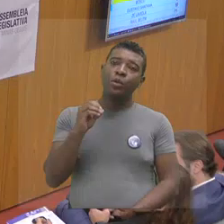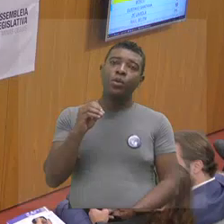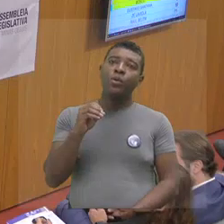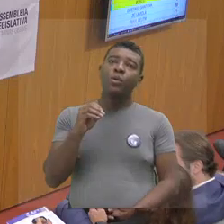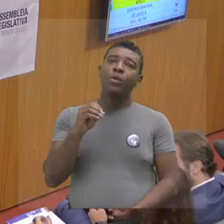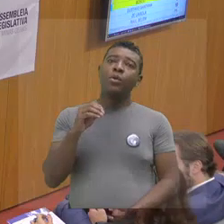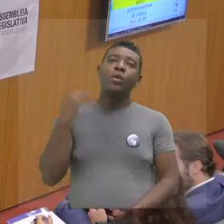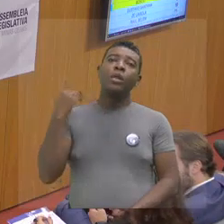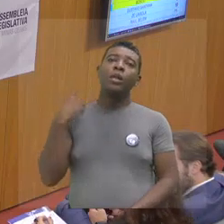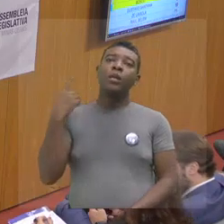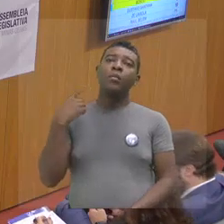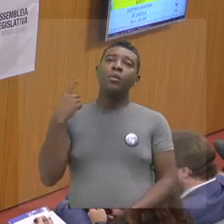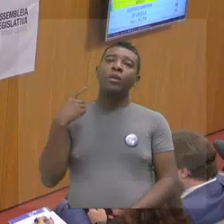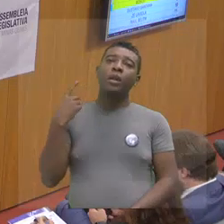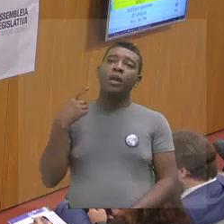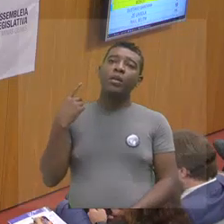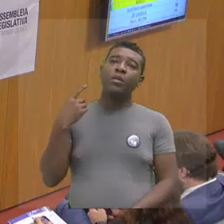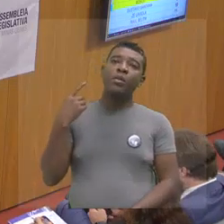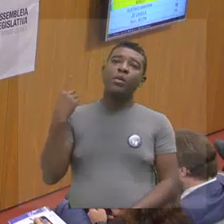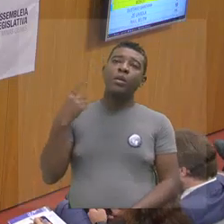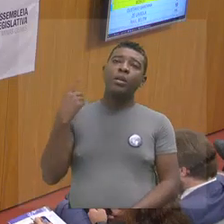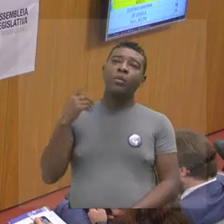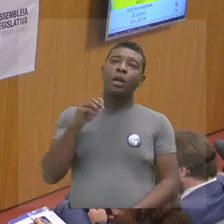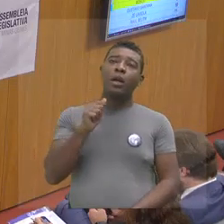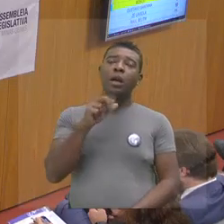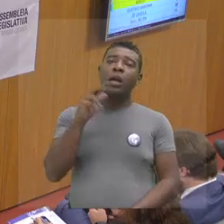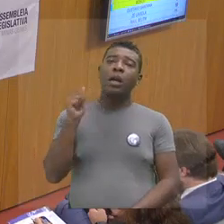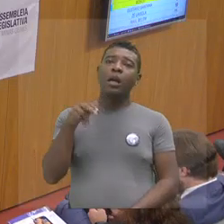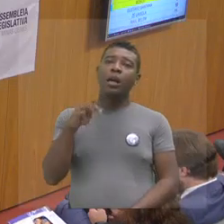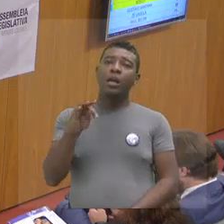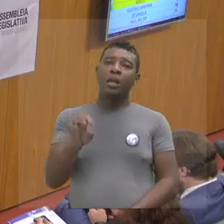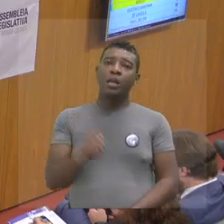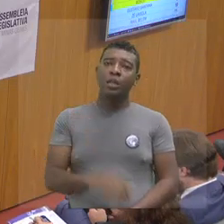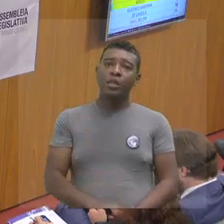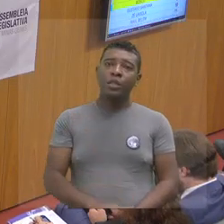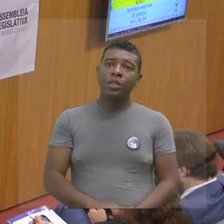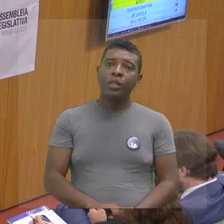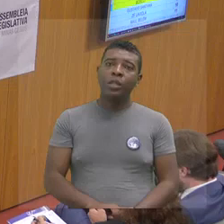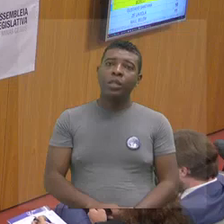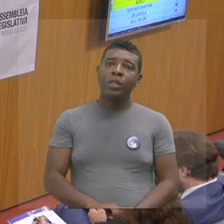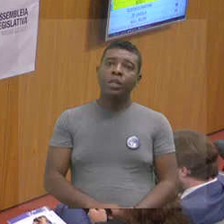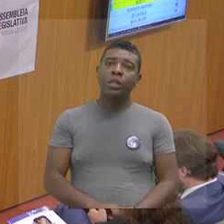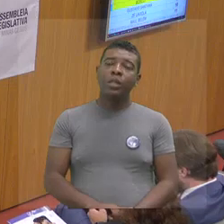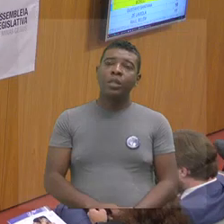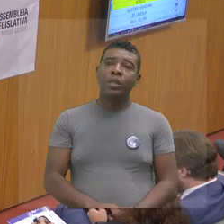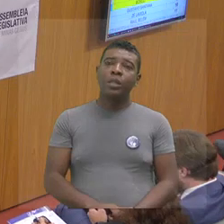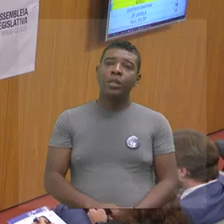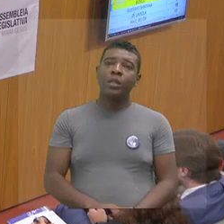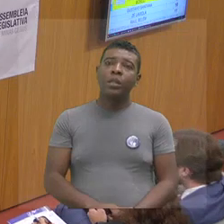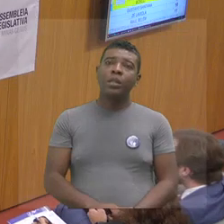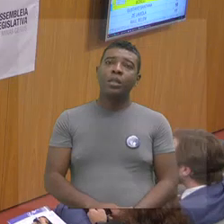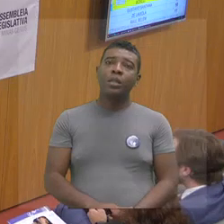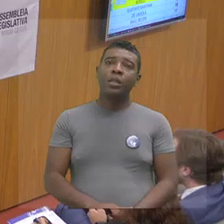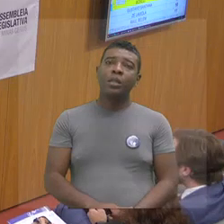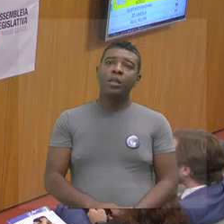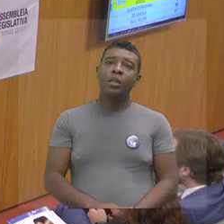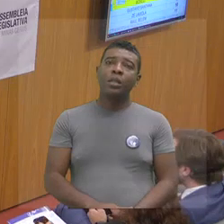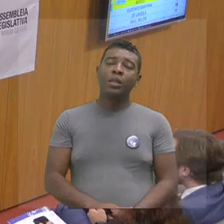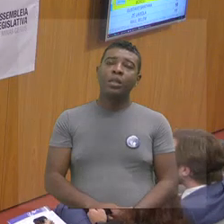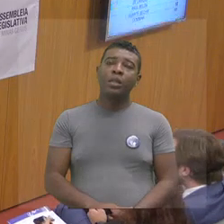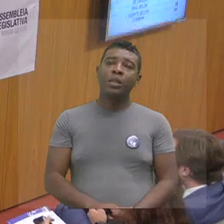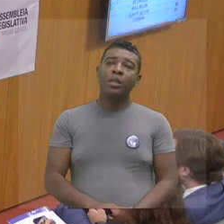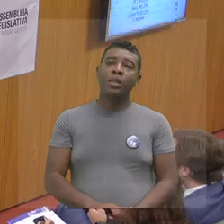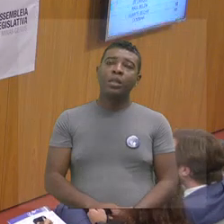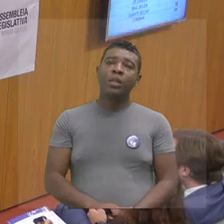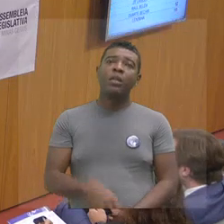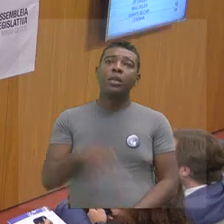Deputado com a palavra Deputado logo após o presidente Vai dar vai dar a palavra senhora